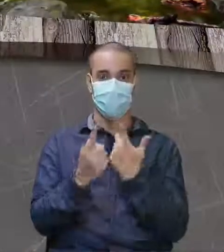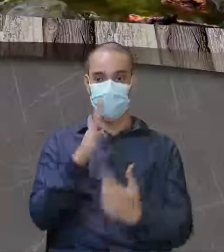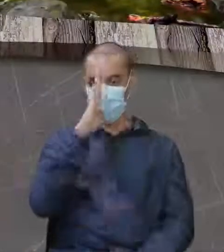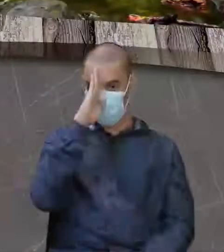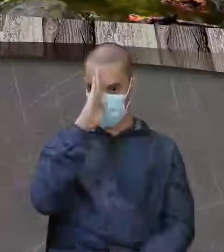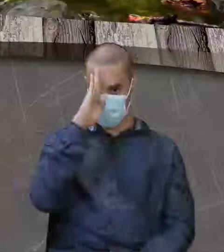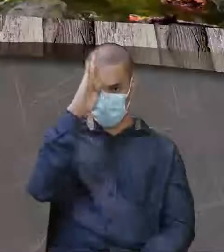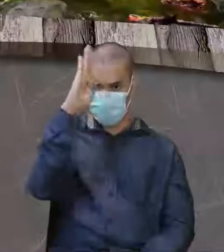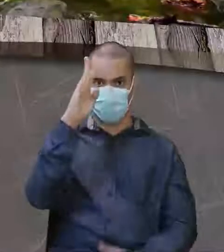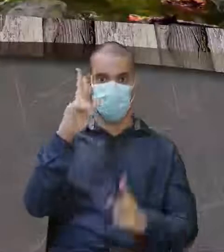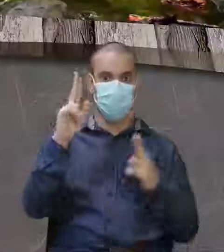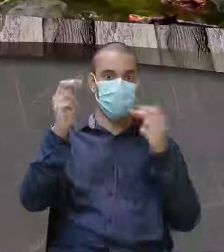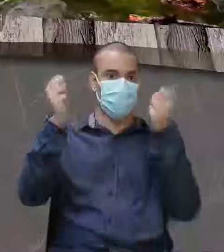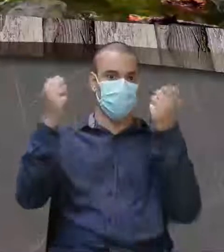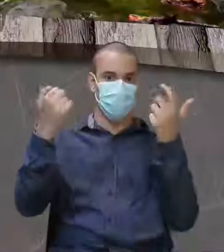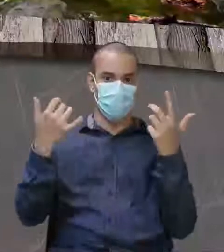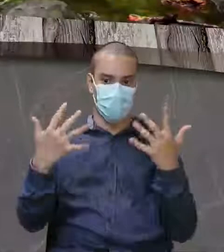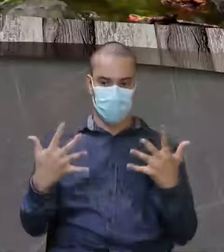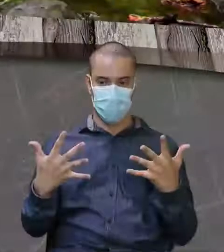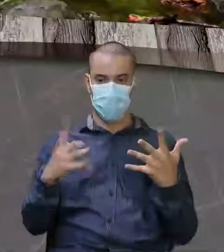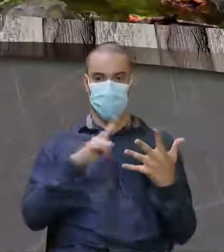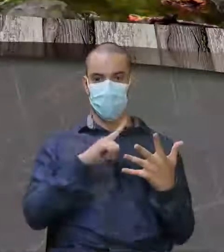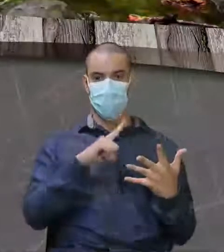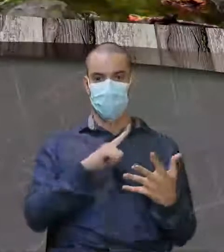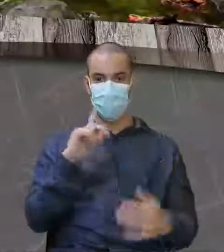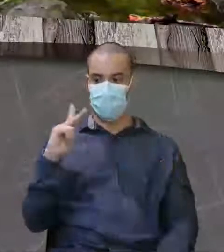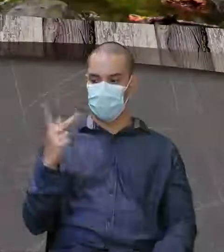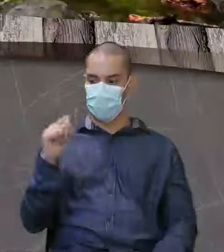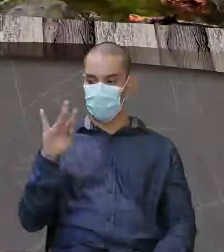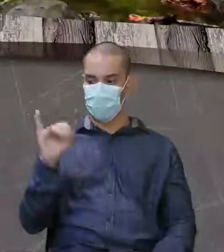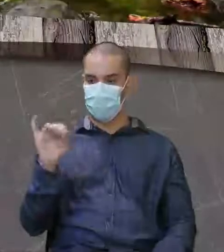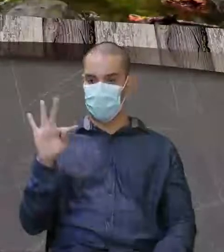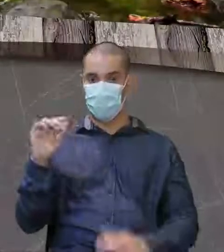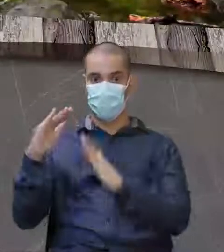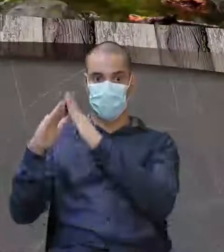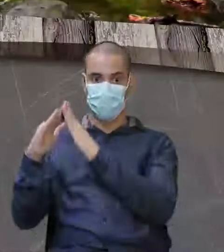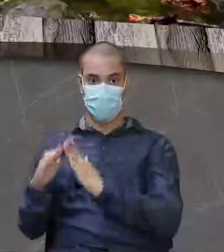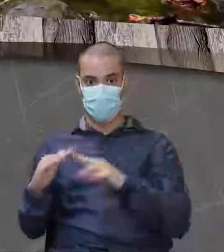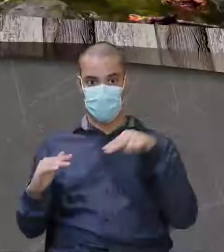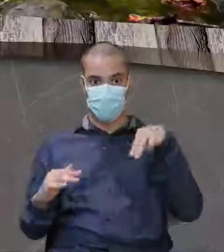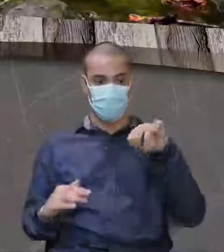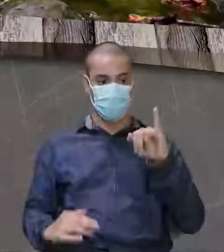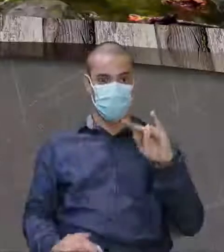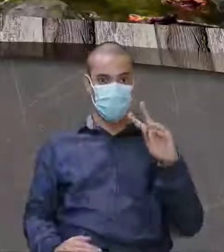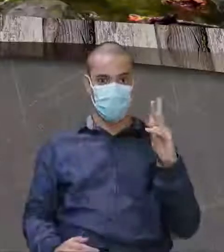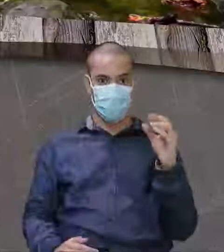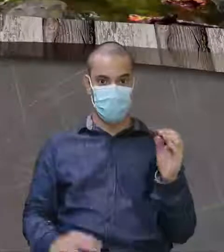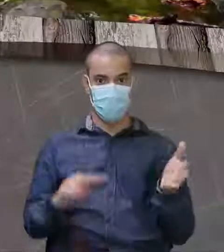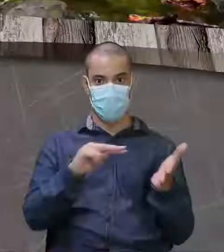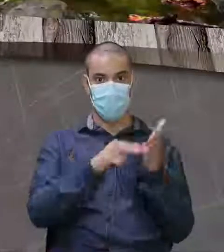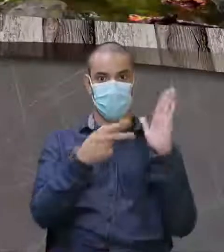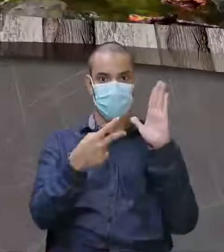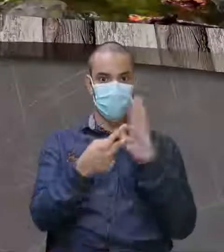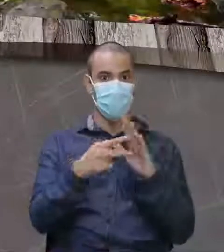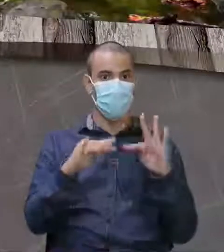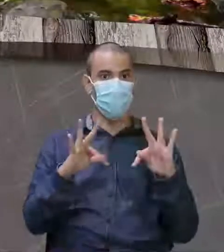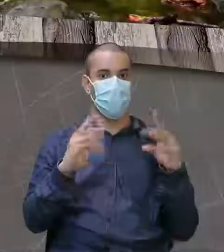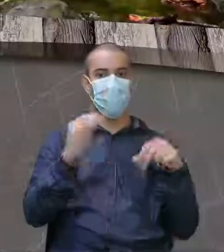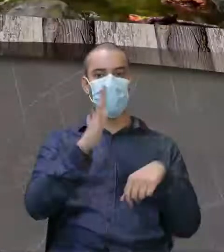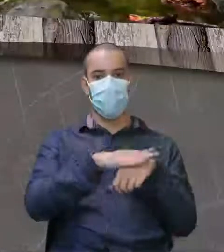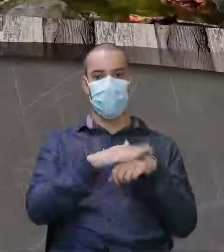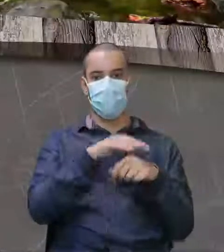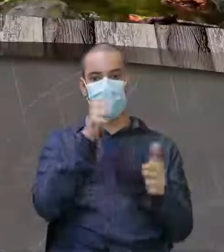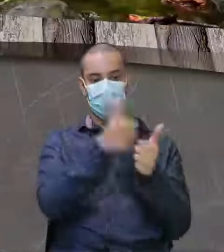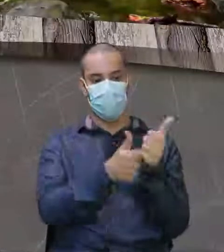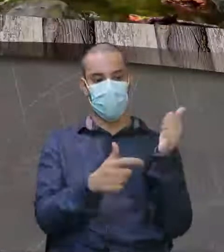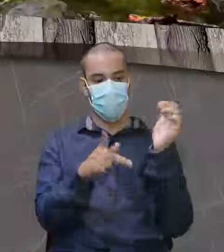fundamental, como a gente acabou de ver, habitat é onde ele mora e nicho ecológico é toda a ação que esse